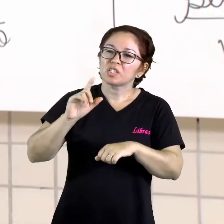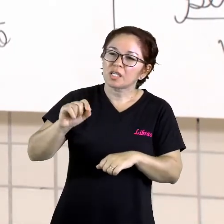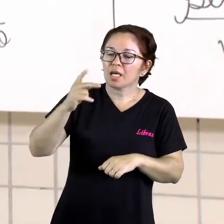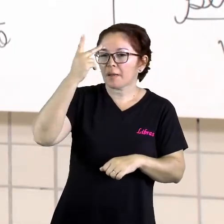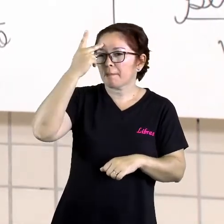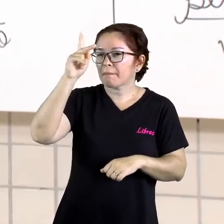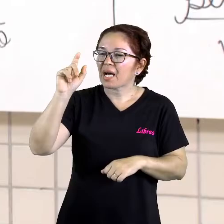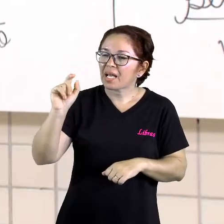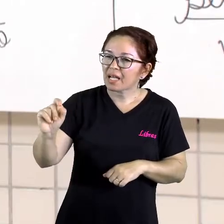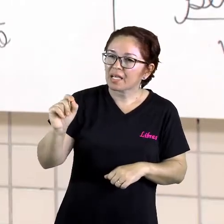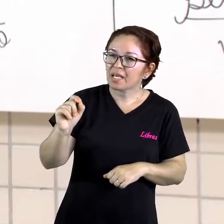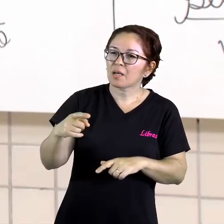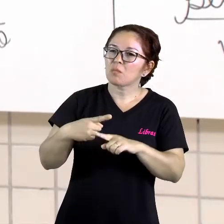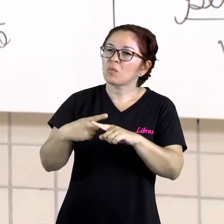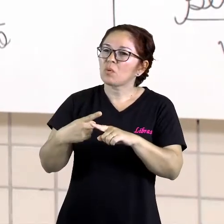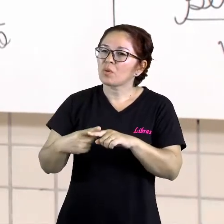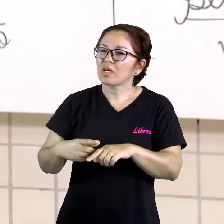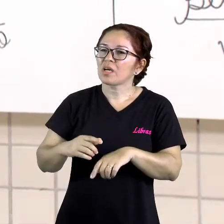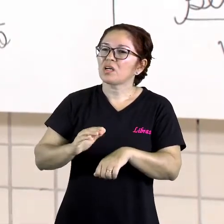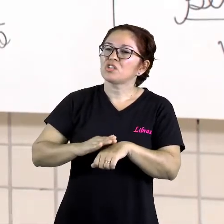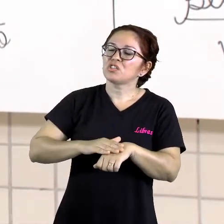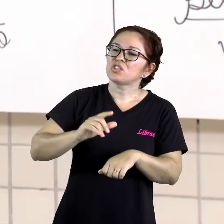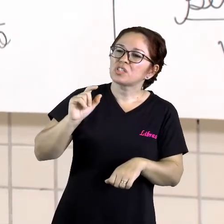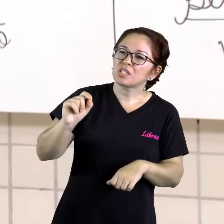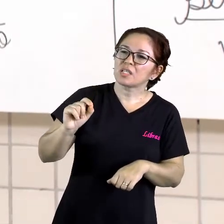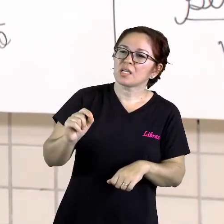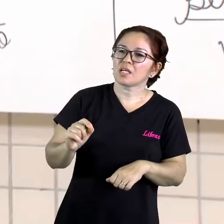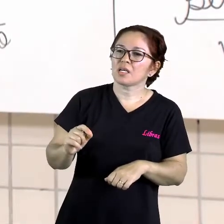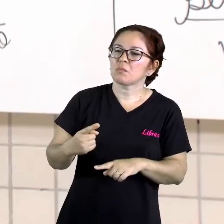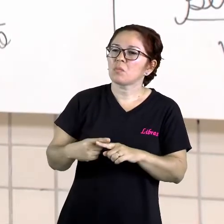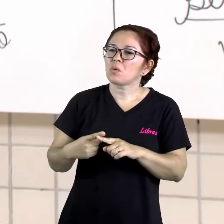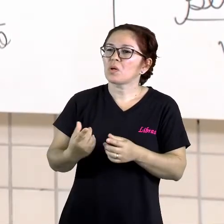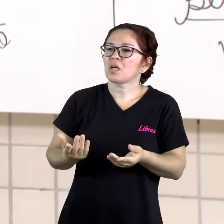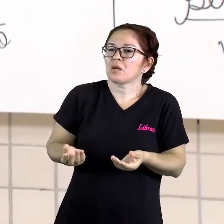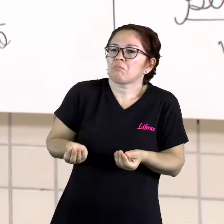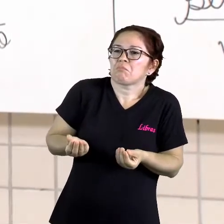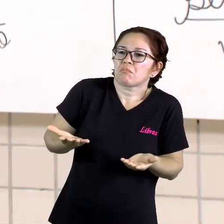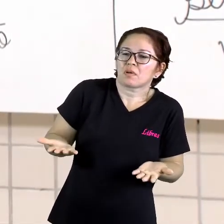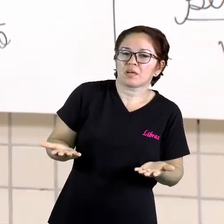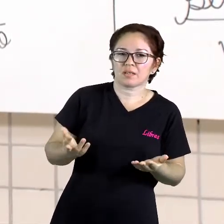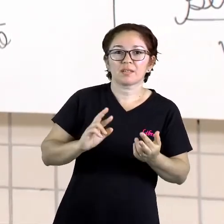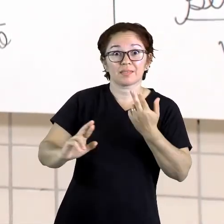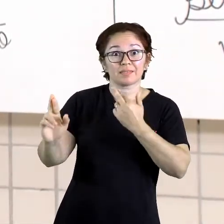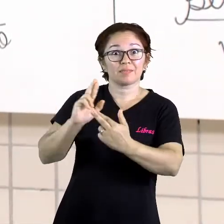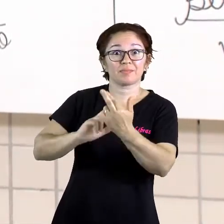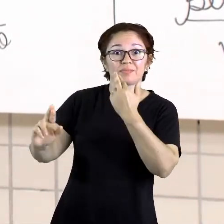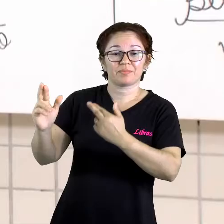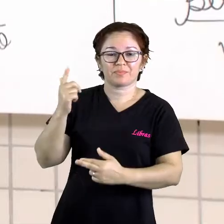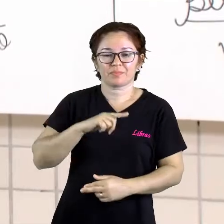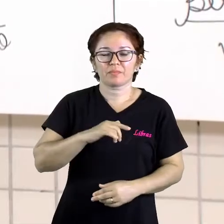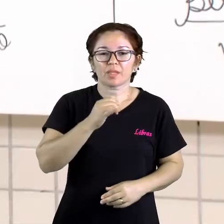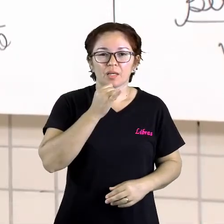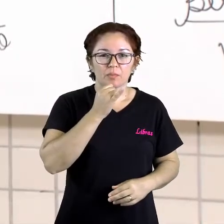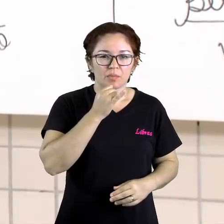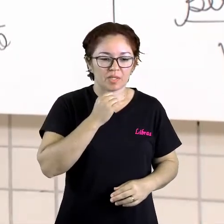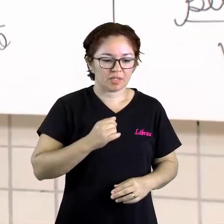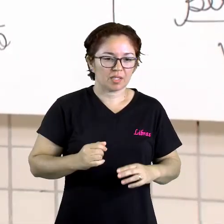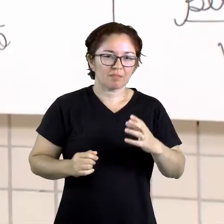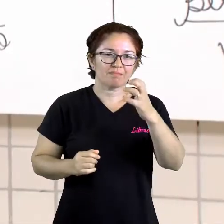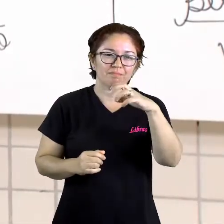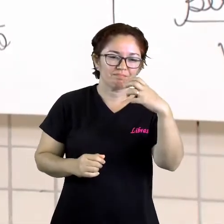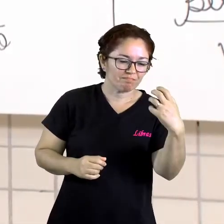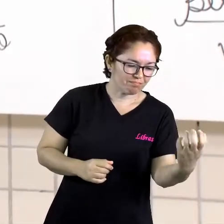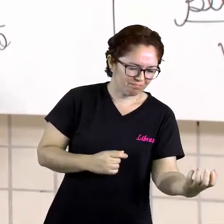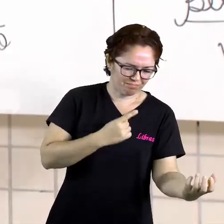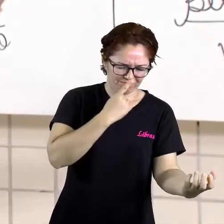que, para que, a que. Observem o exemplo. O cheiro vinha forte do Pequi.